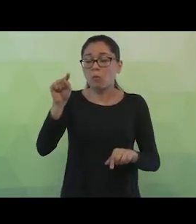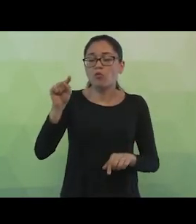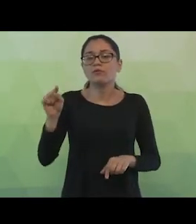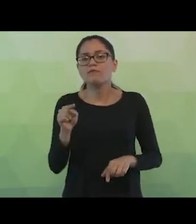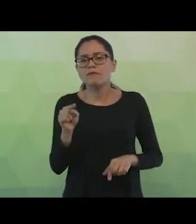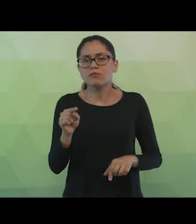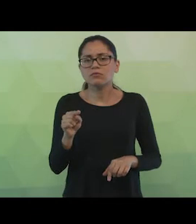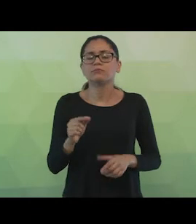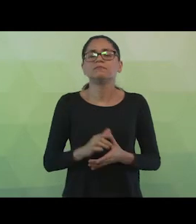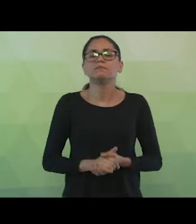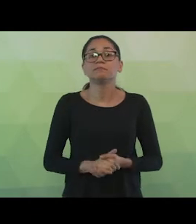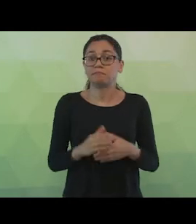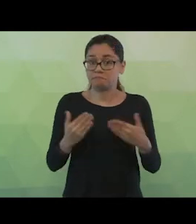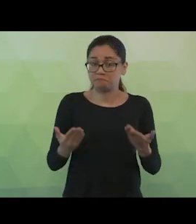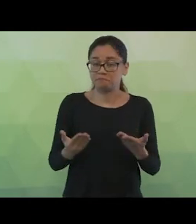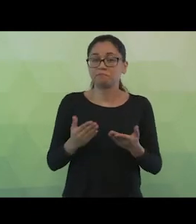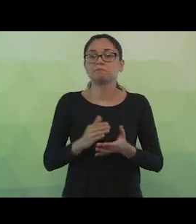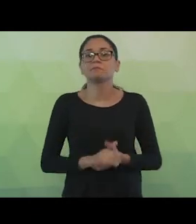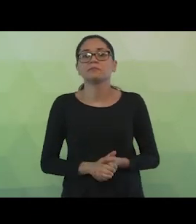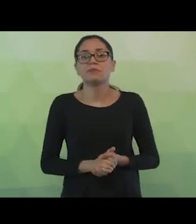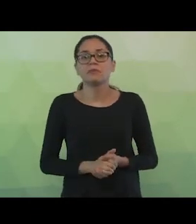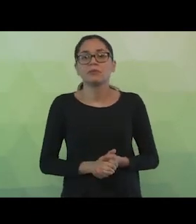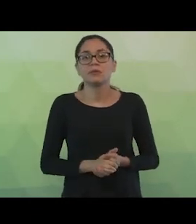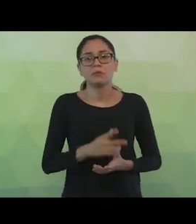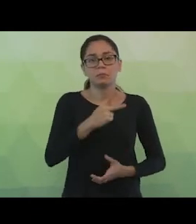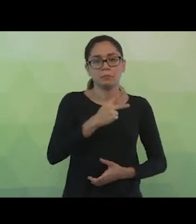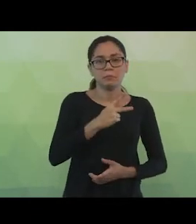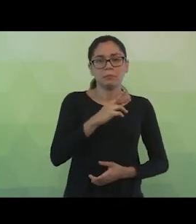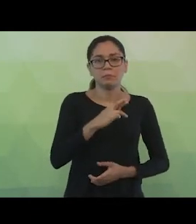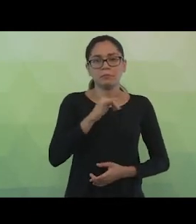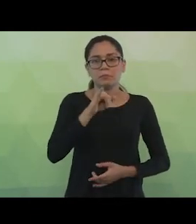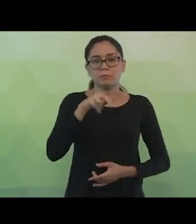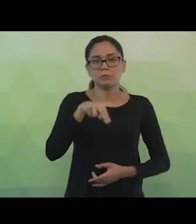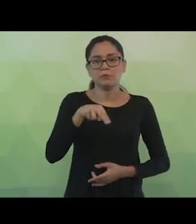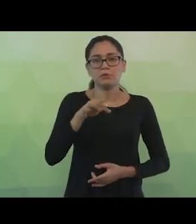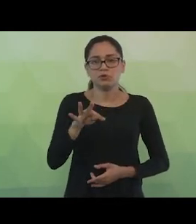vírgula. Então, colocaremos printf,